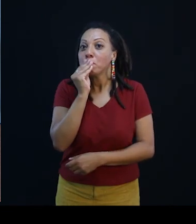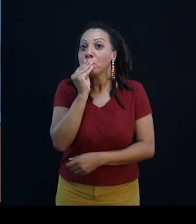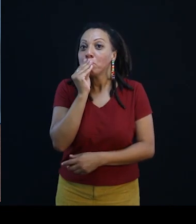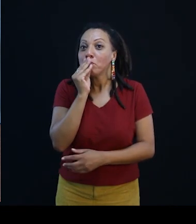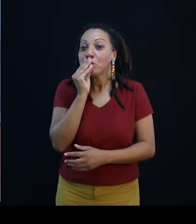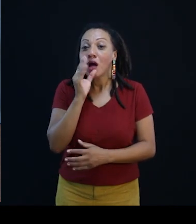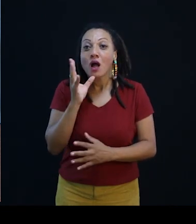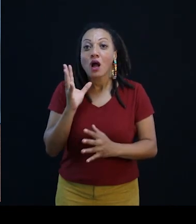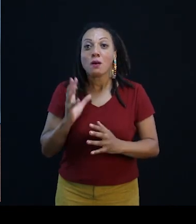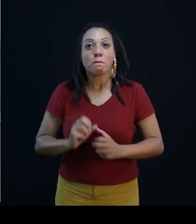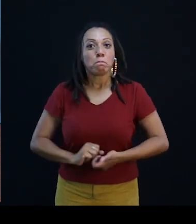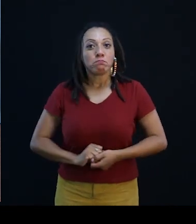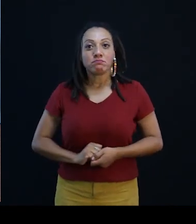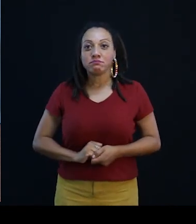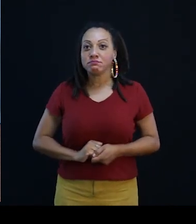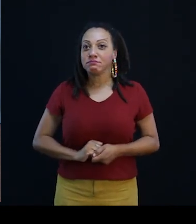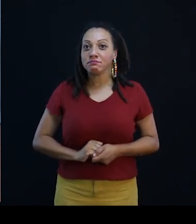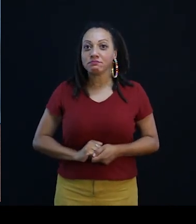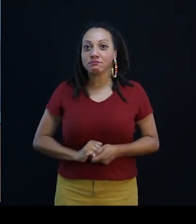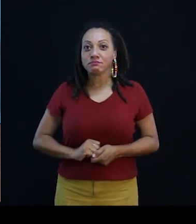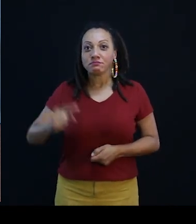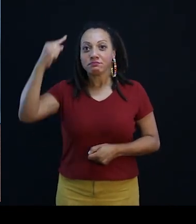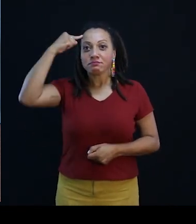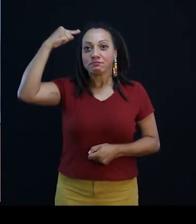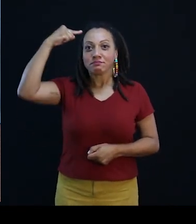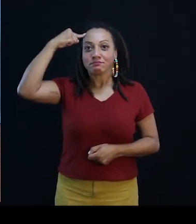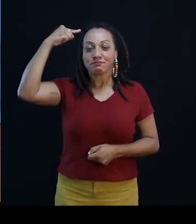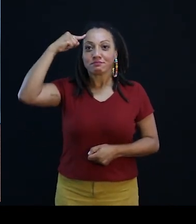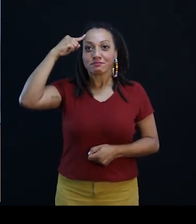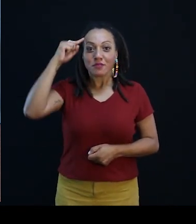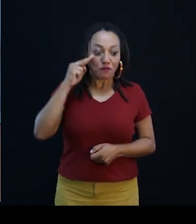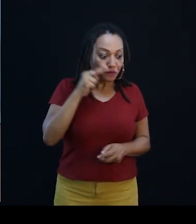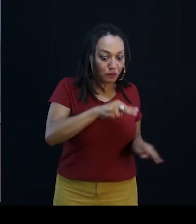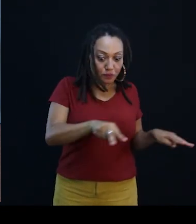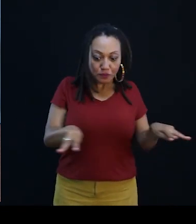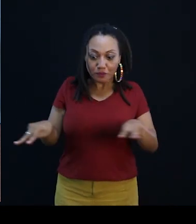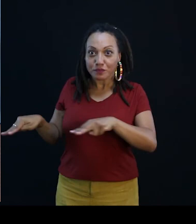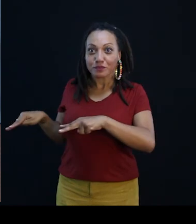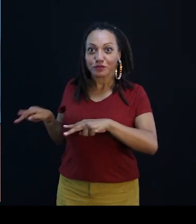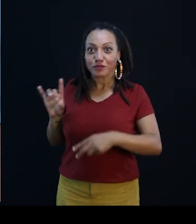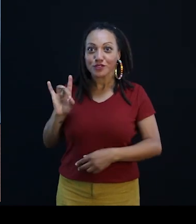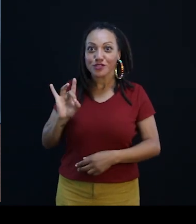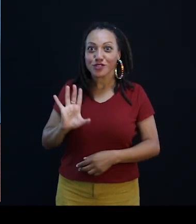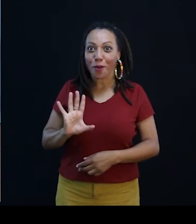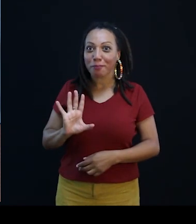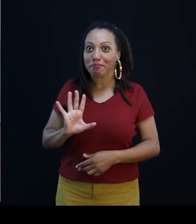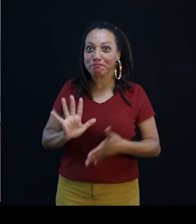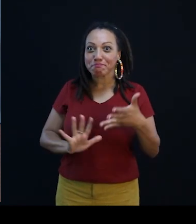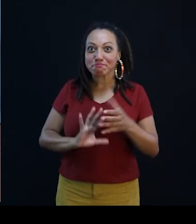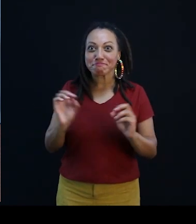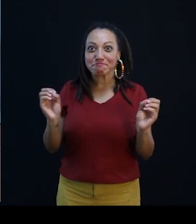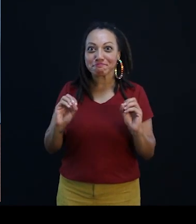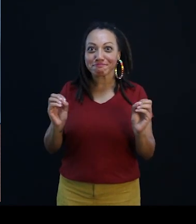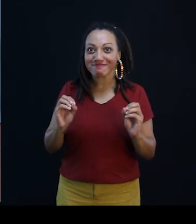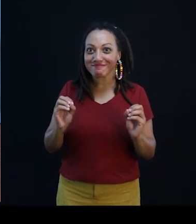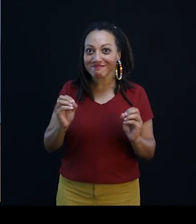Tocar tudo na sem cabeça. Cantar. Só cantar na cabeça. Simbora? A gente não vai esquecer nada?